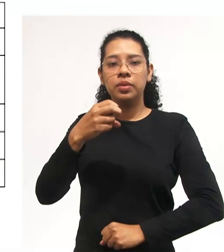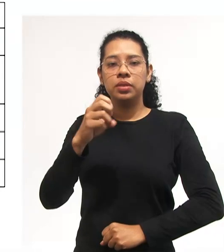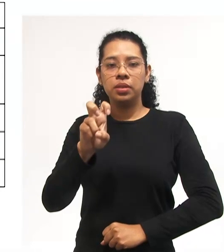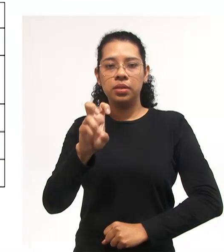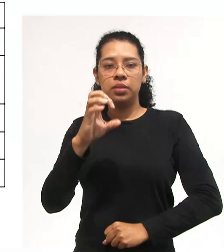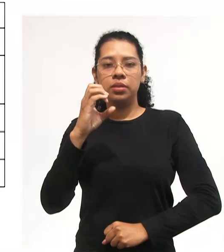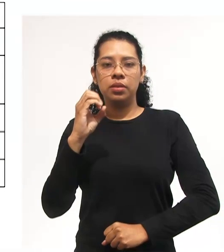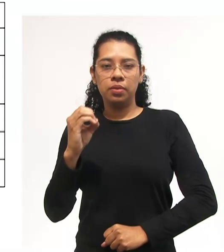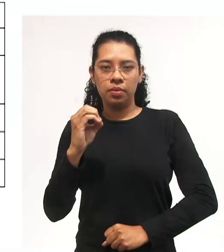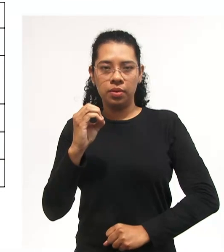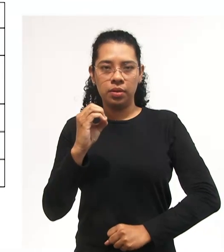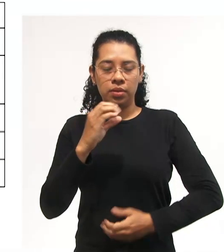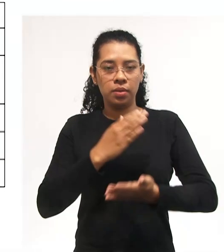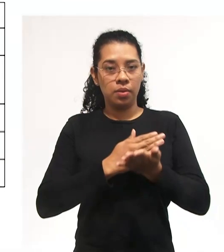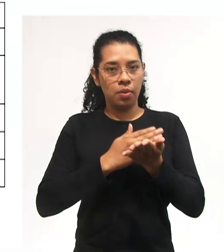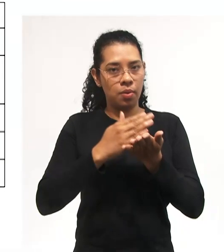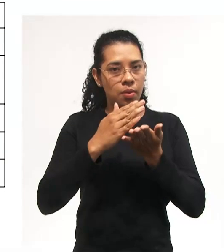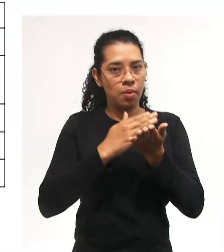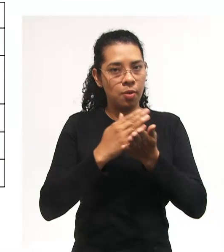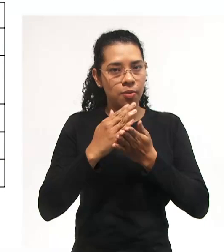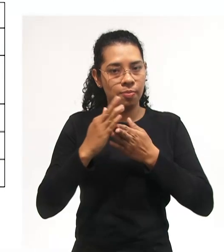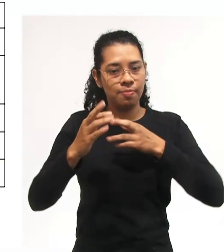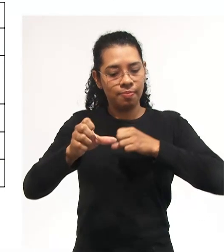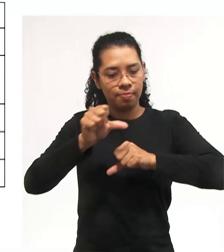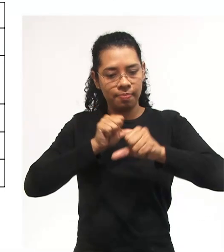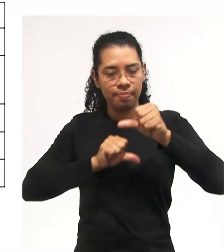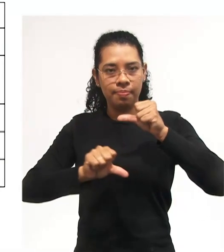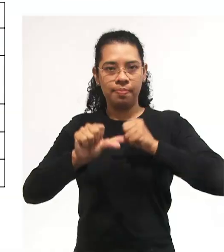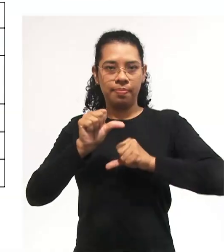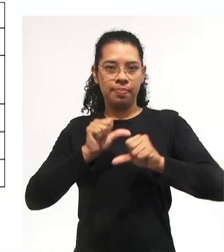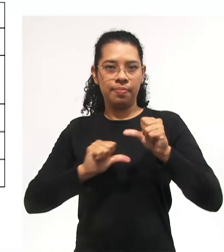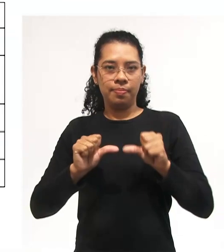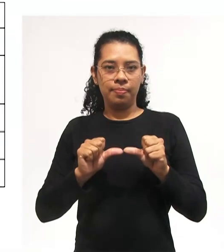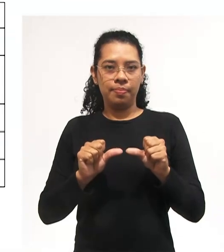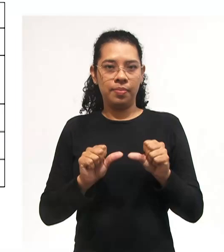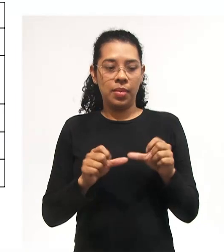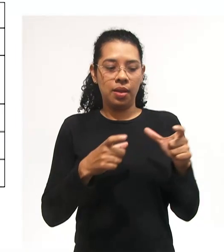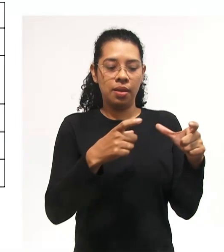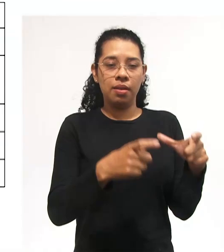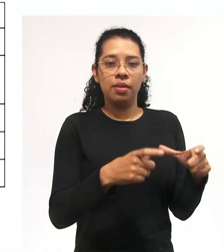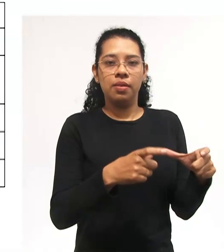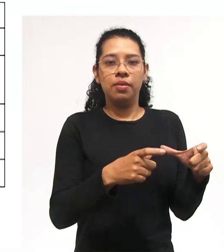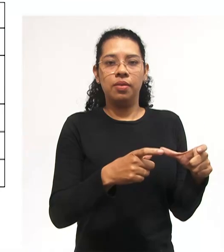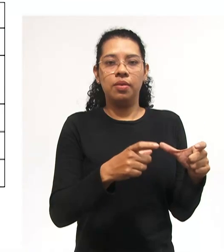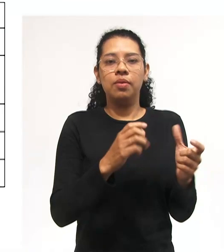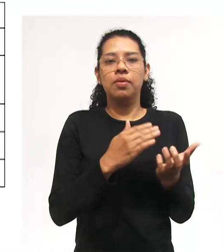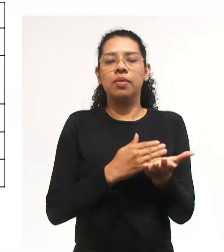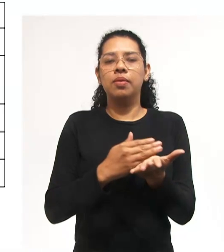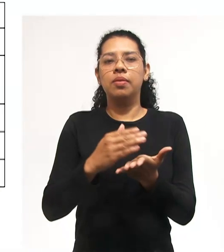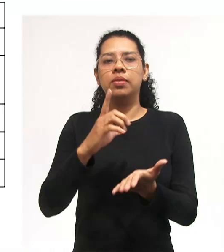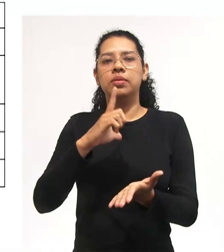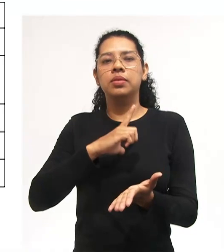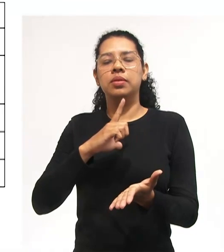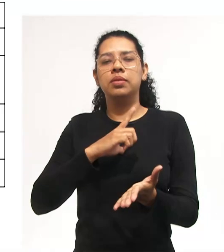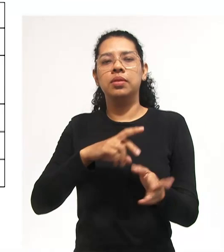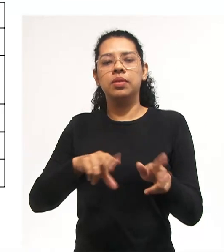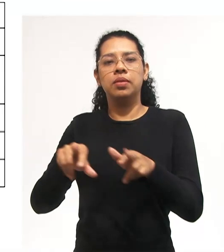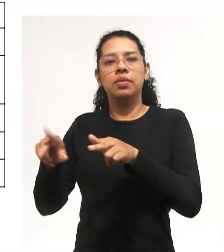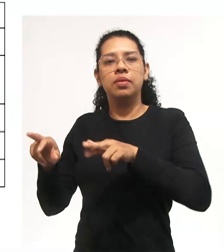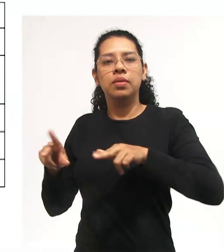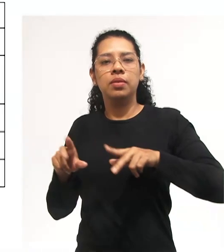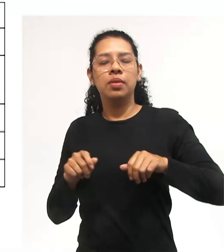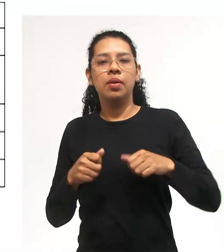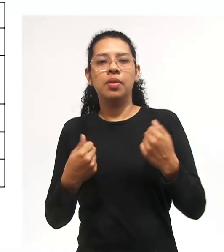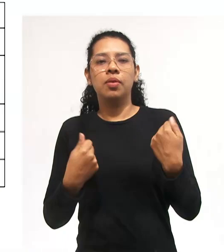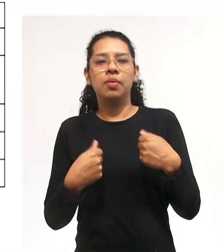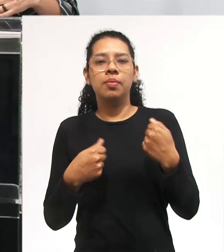pessoal ele vai assumir uma função legal alinhada com as leis trabalhistas.